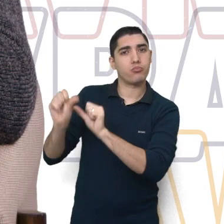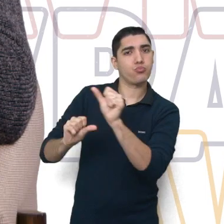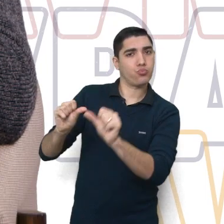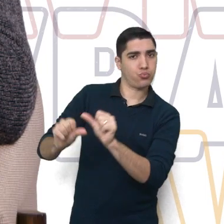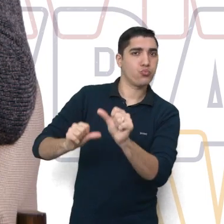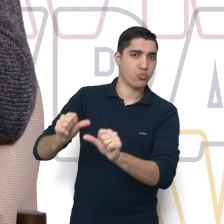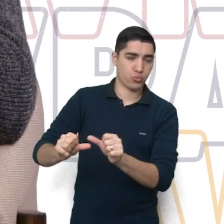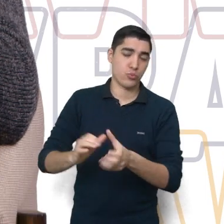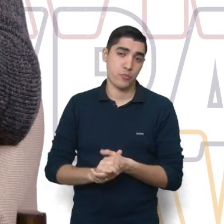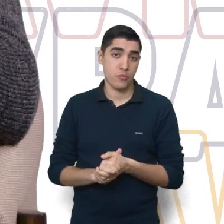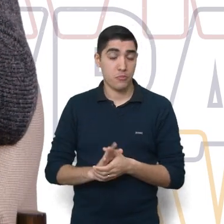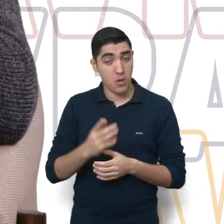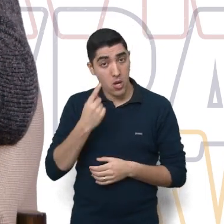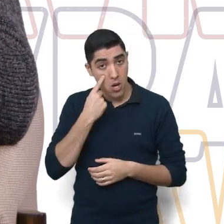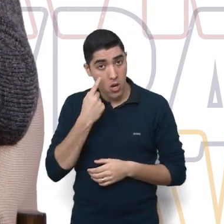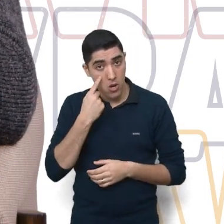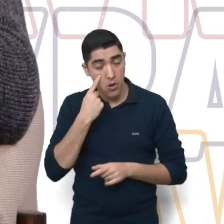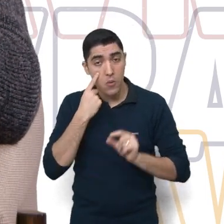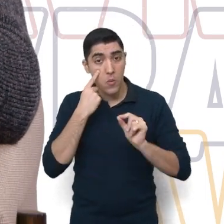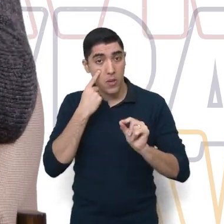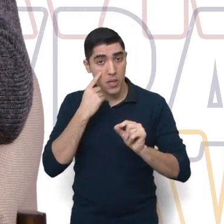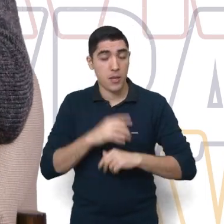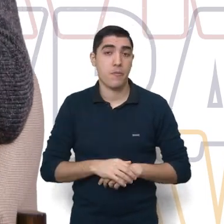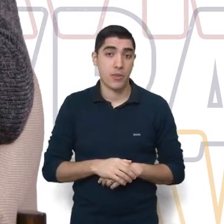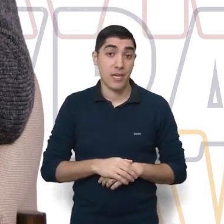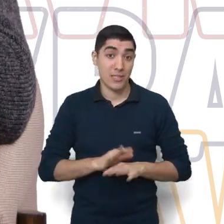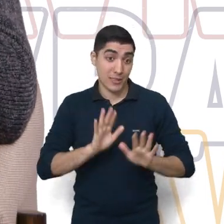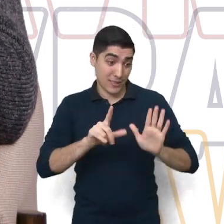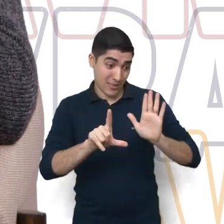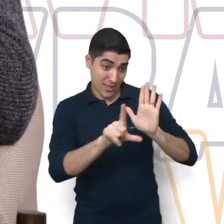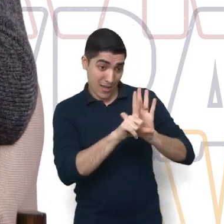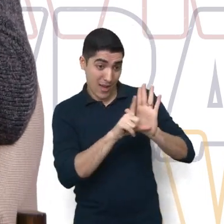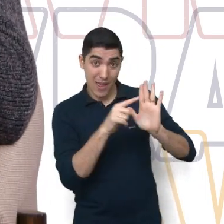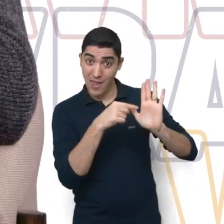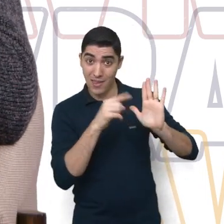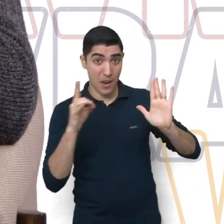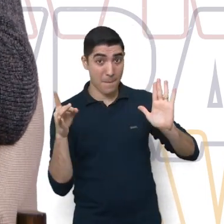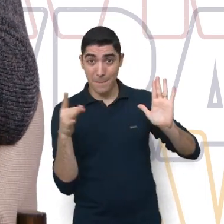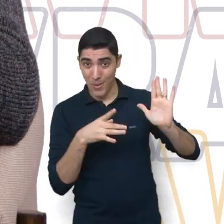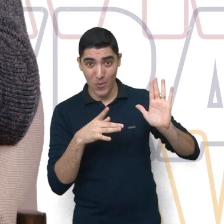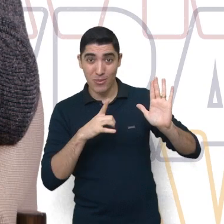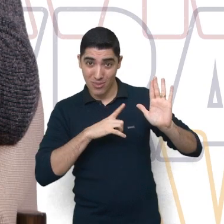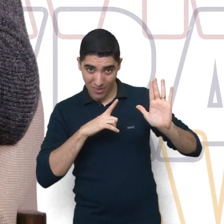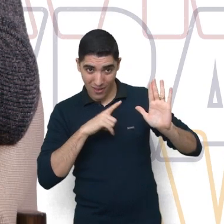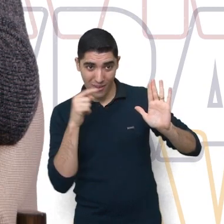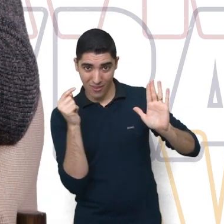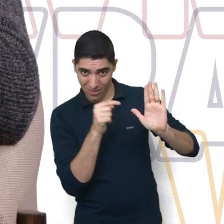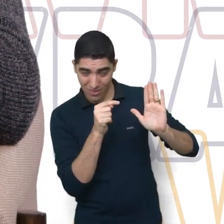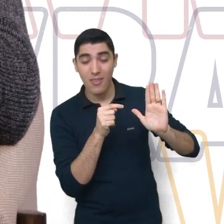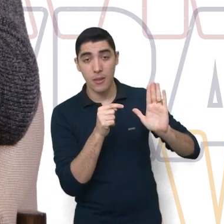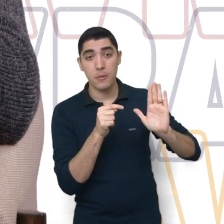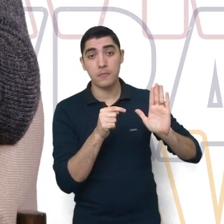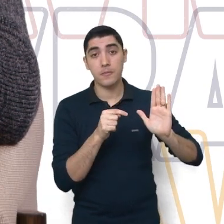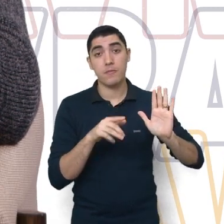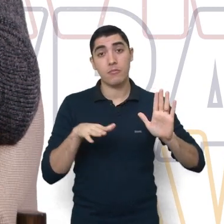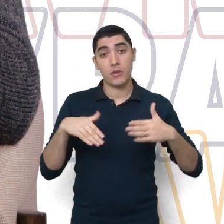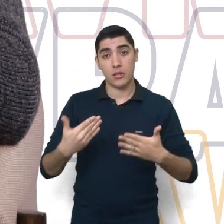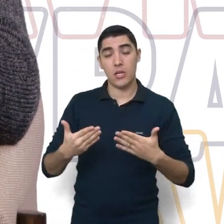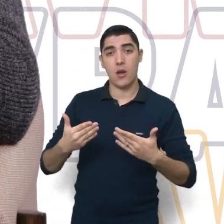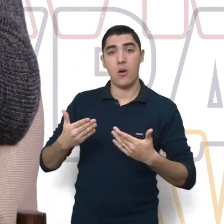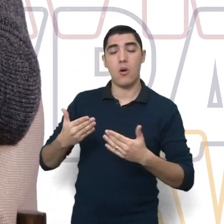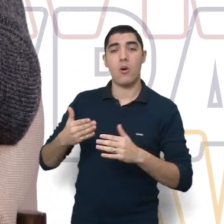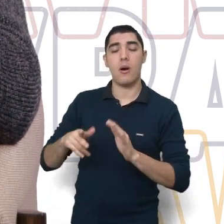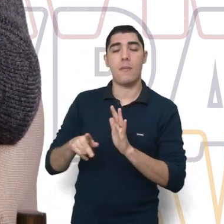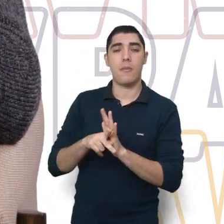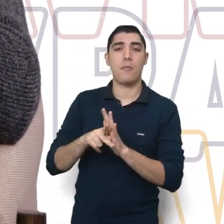bem como está na lei a política nacional de